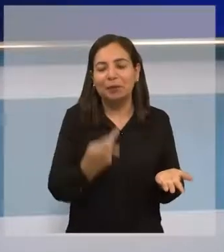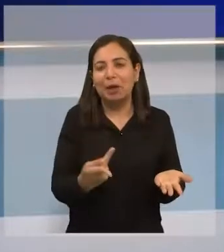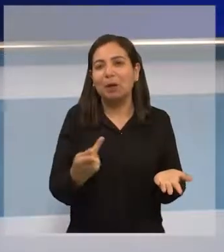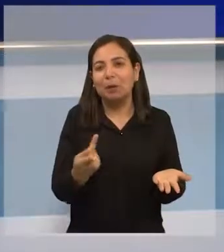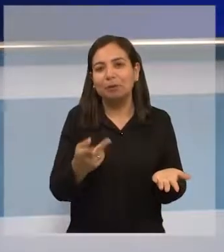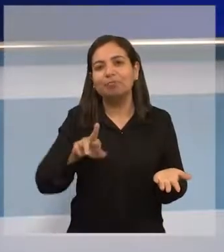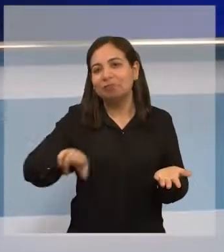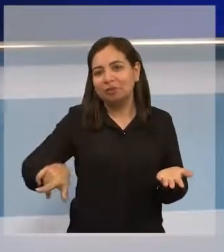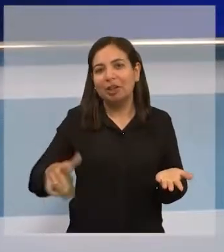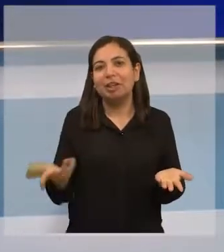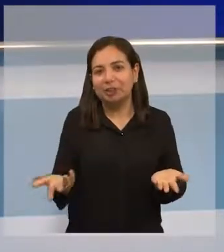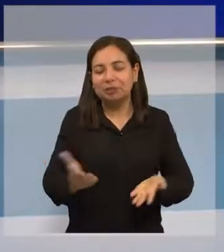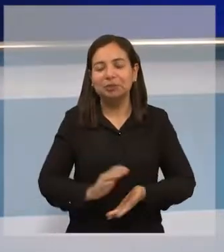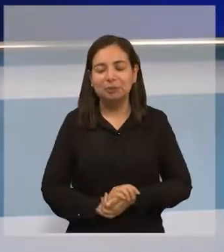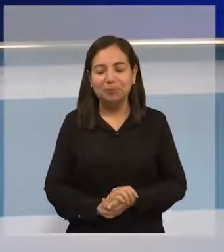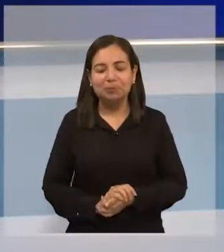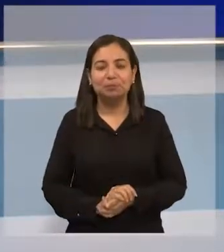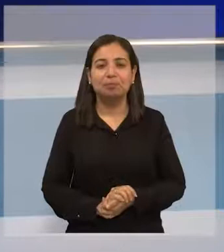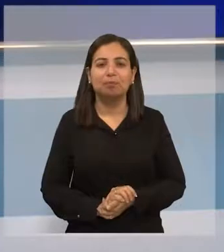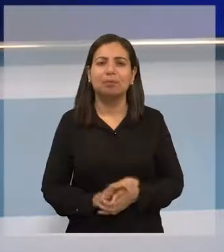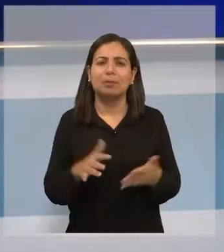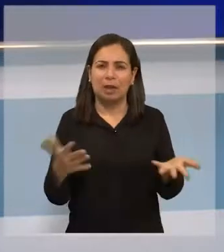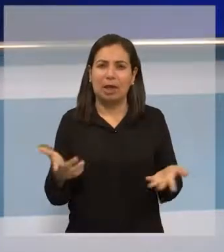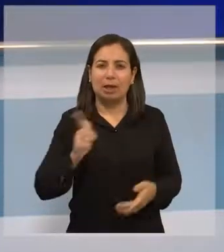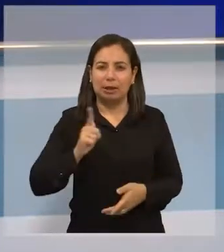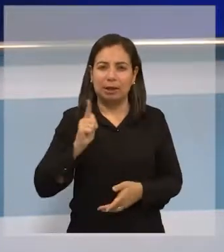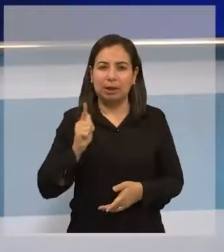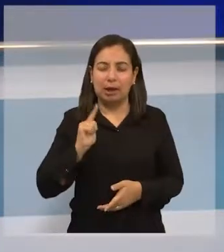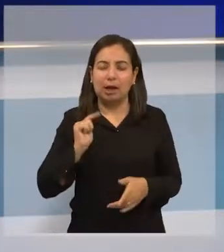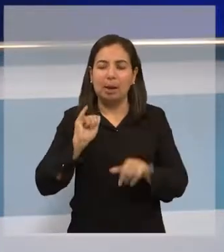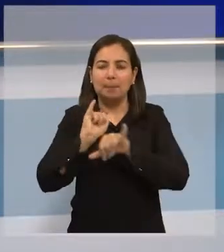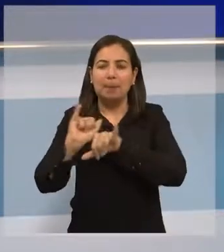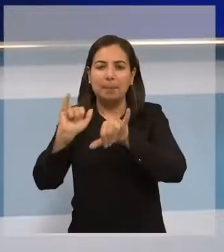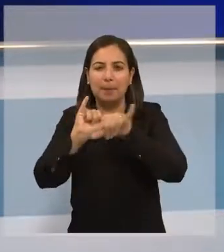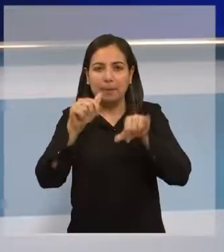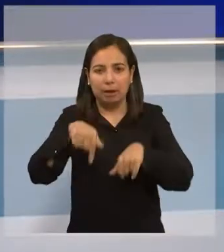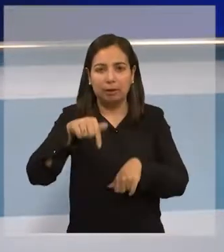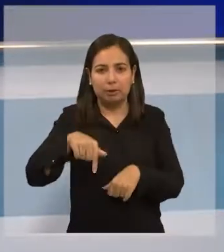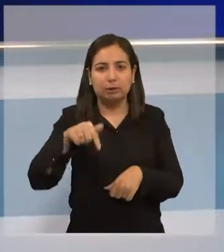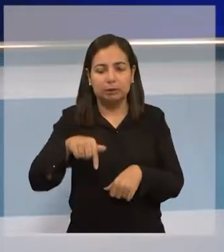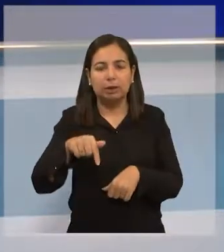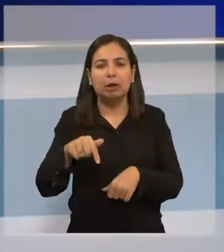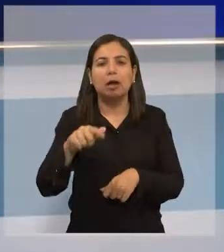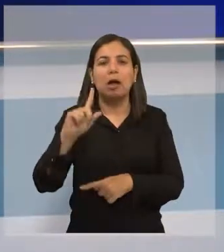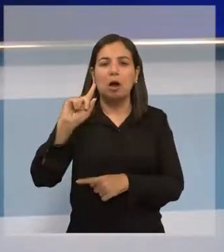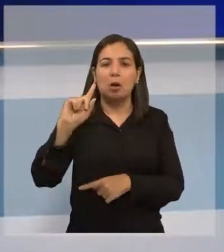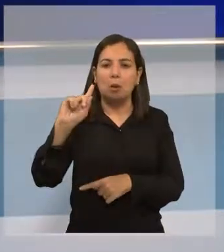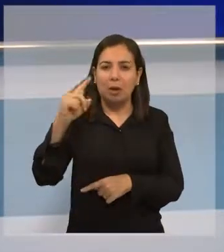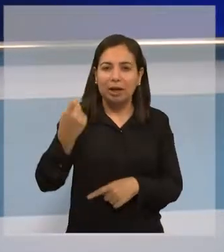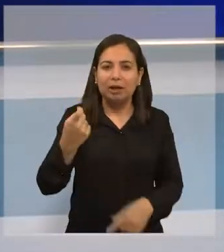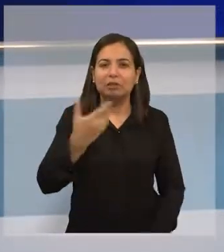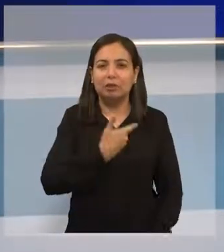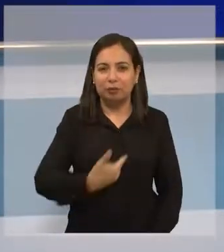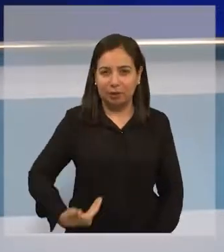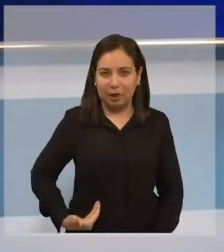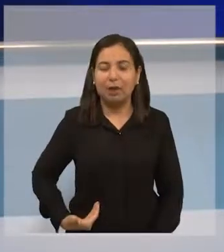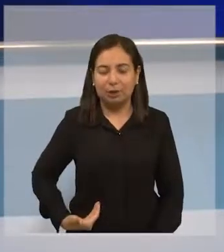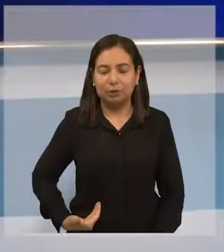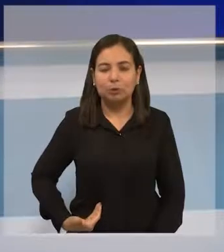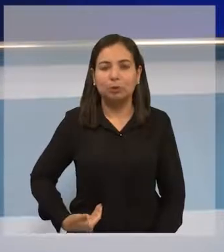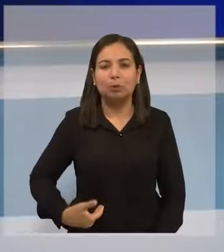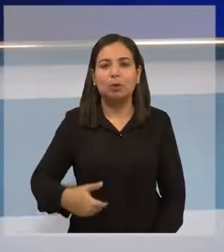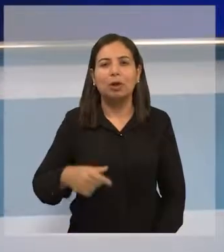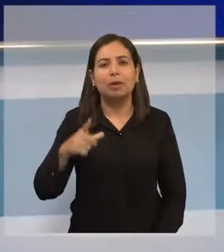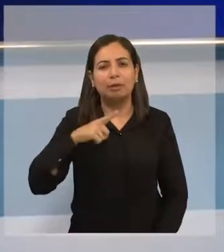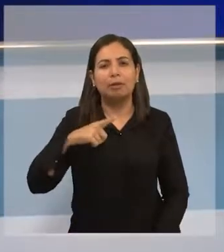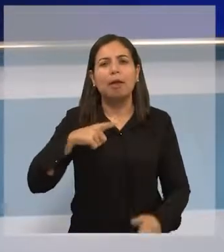lembrar uma lenda que circula aqui no estado do Ceará, que o ex-governador e ex-senador de saudosa memória,